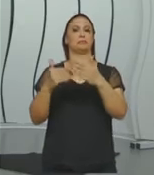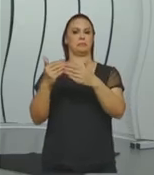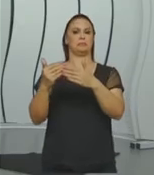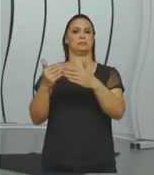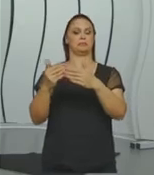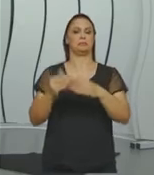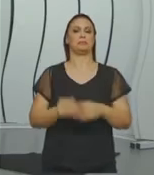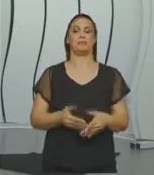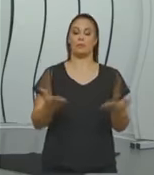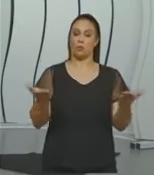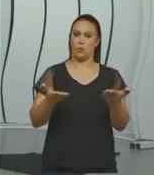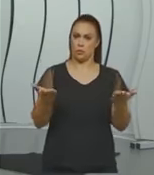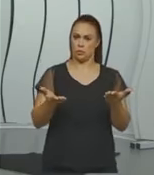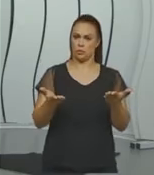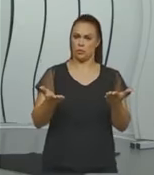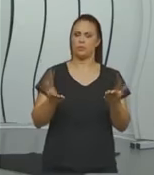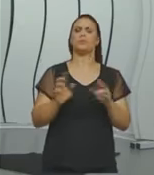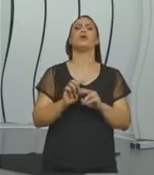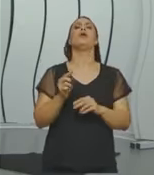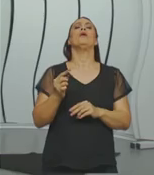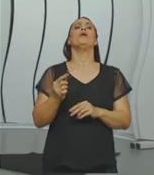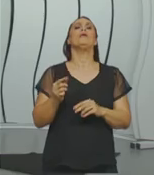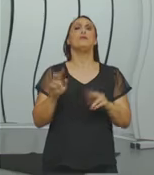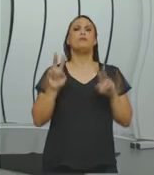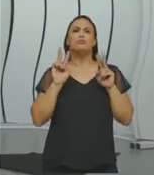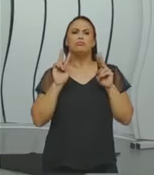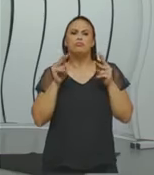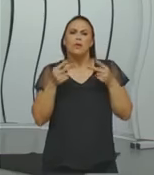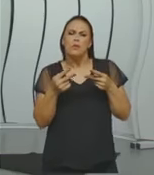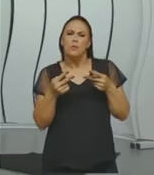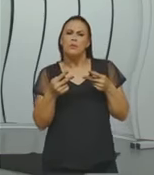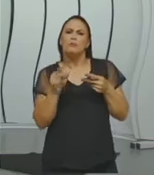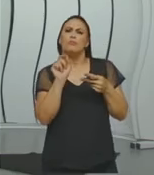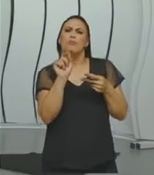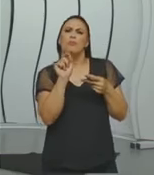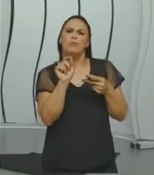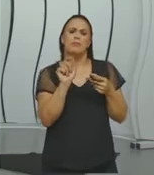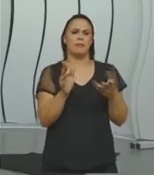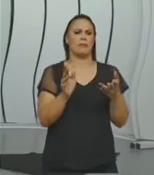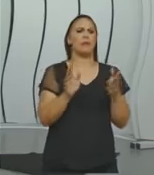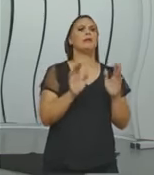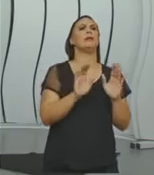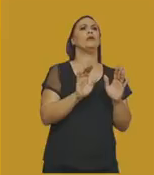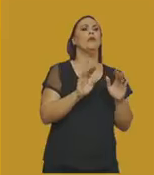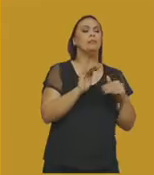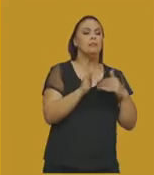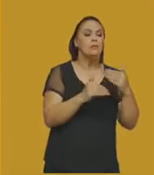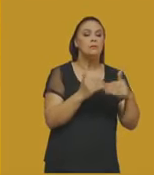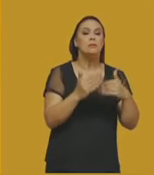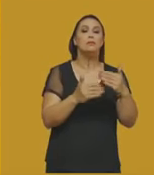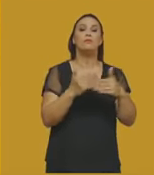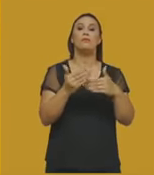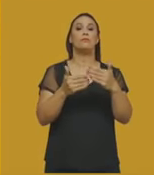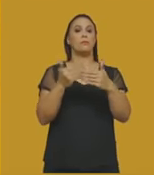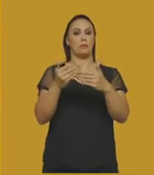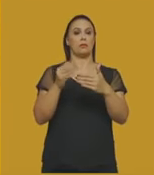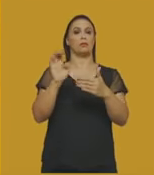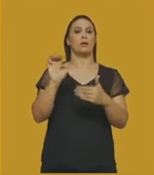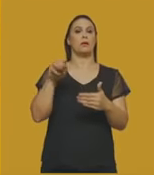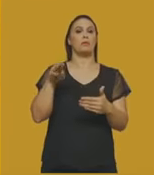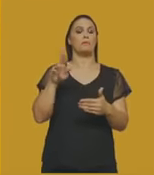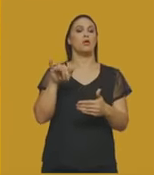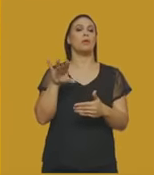iremos reconhecer que o desenvolvimento embrionário envolve a multiplicação, o